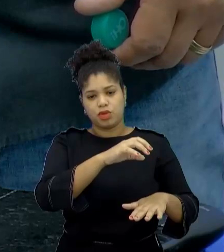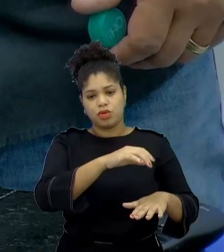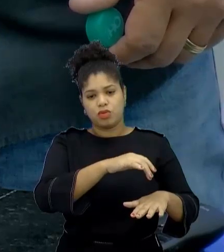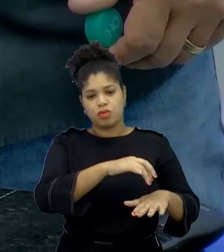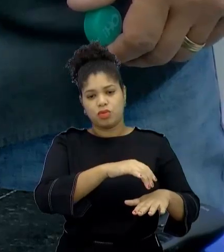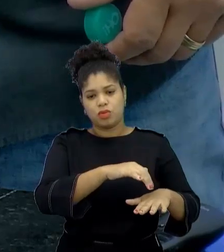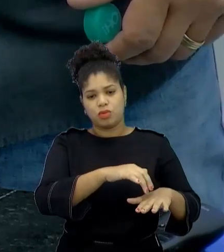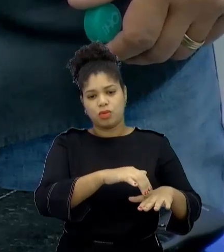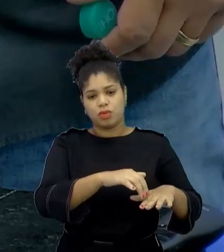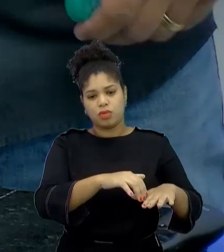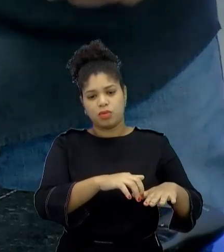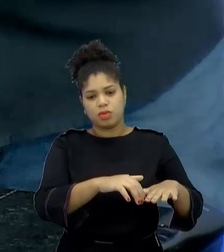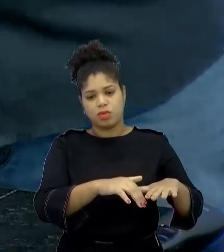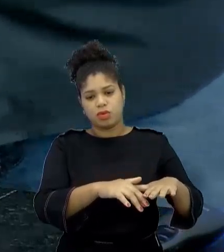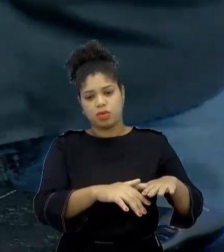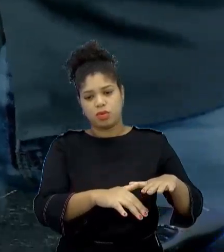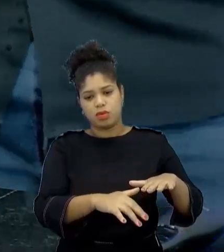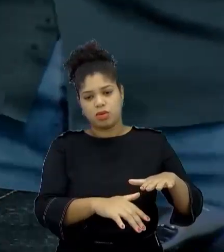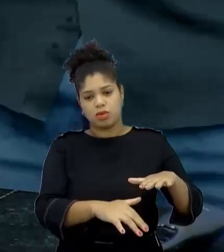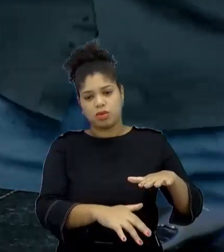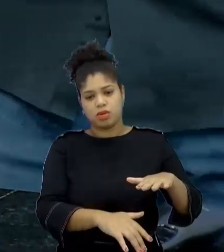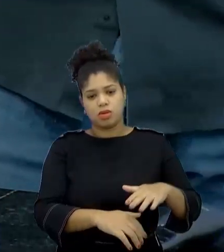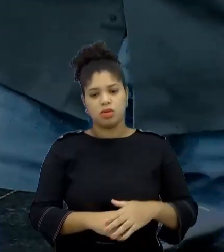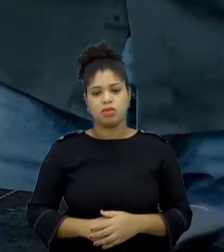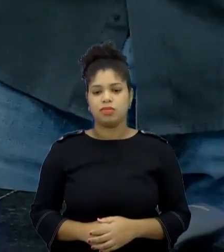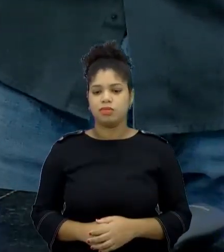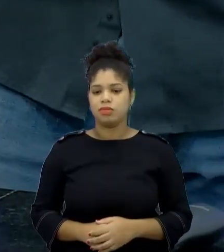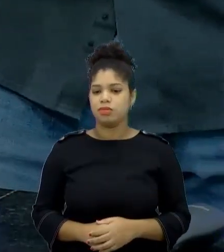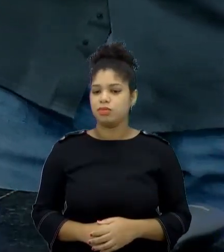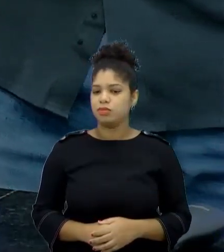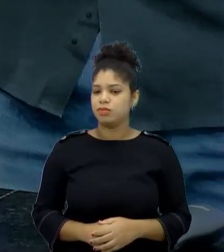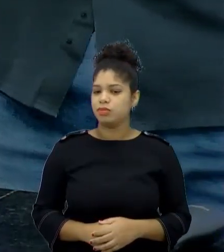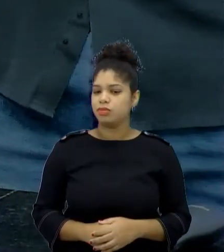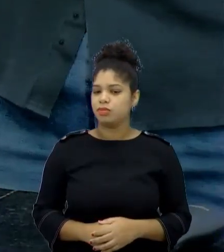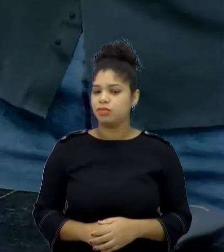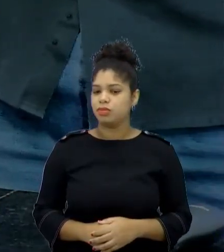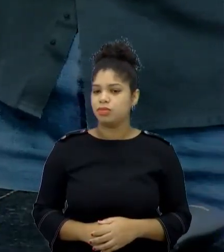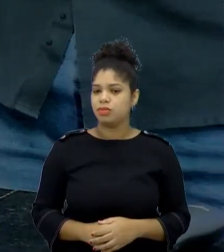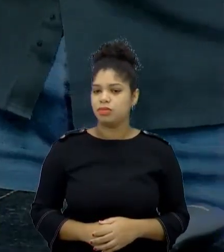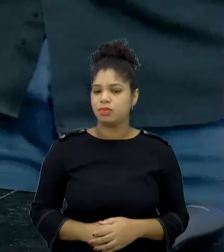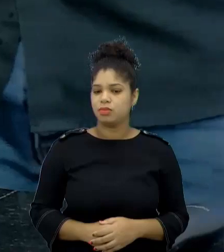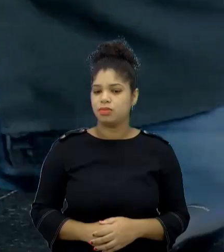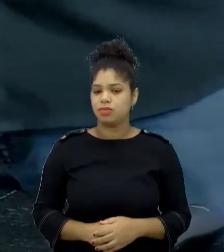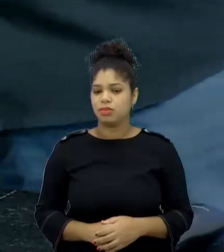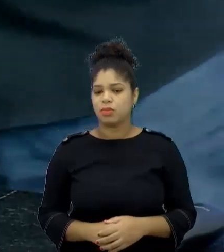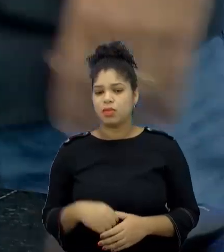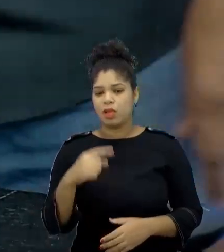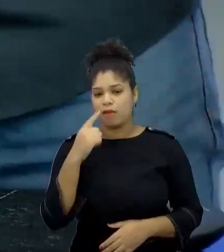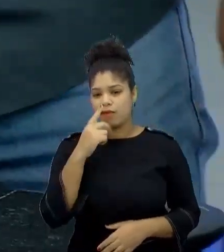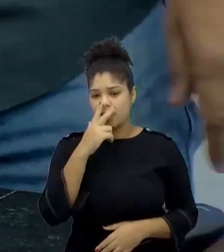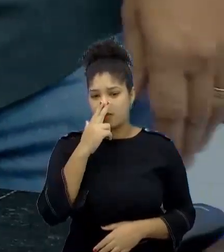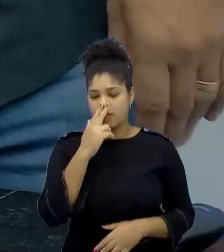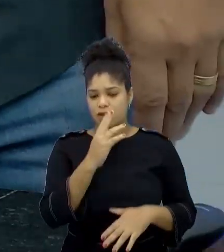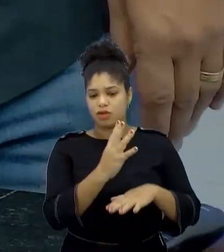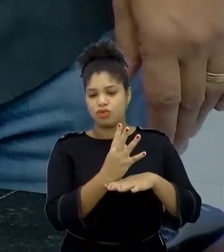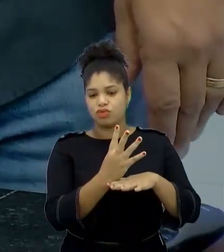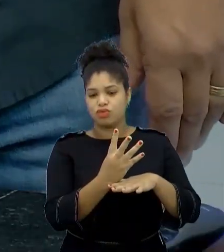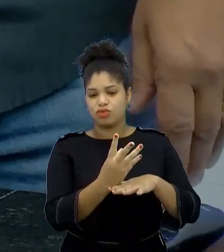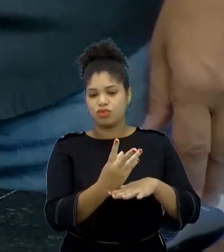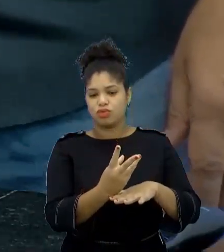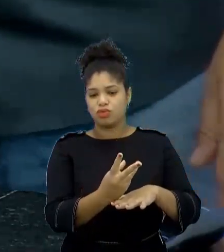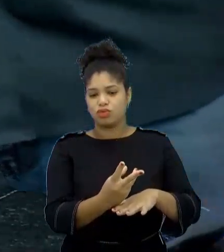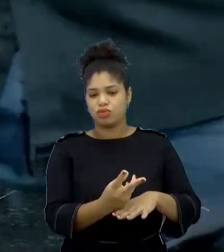tempo e a água, né, de certa forma, vai ali sendo escoada